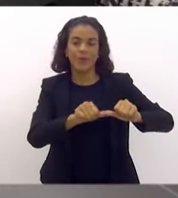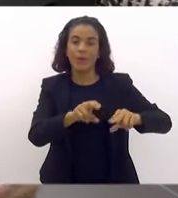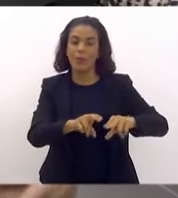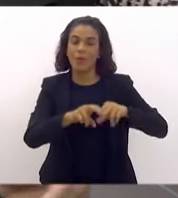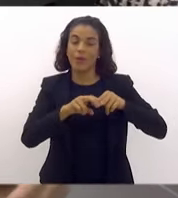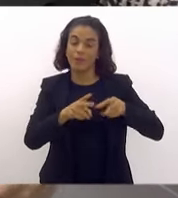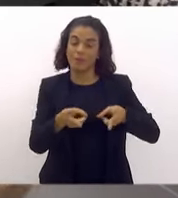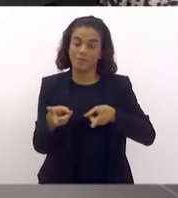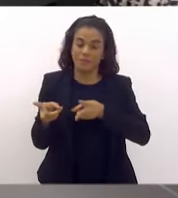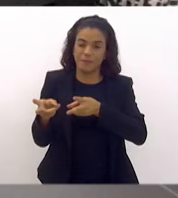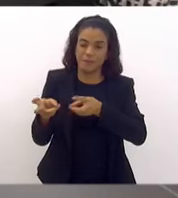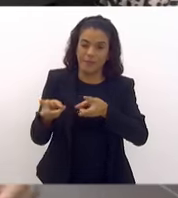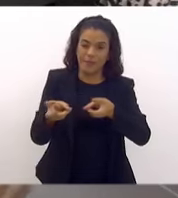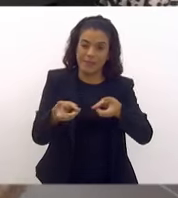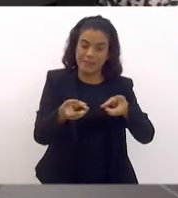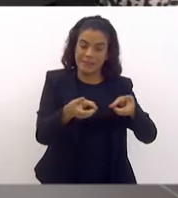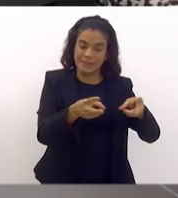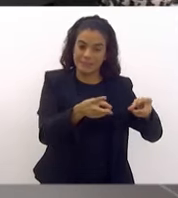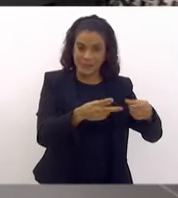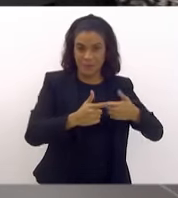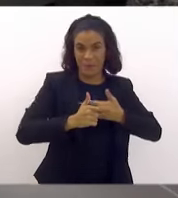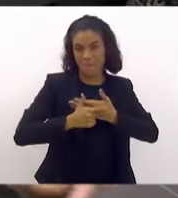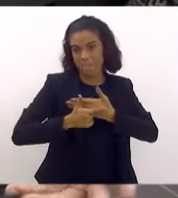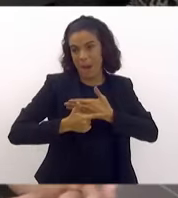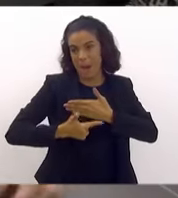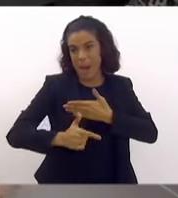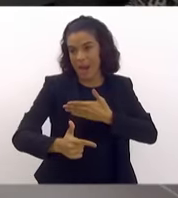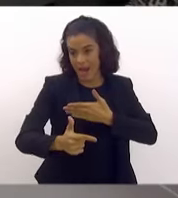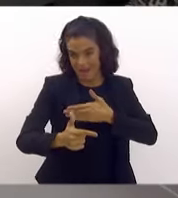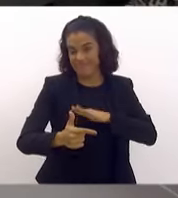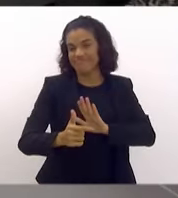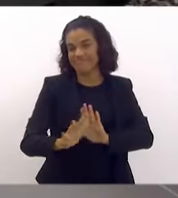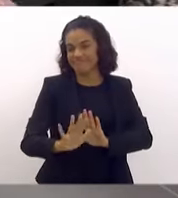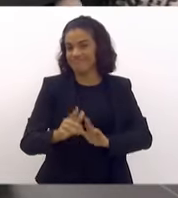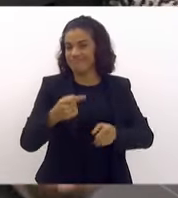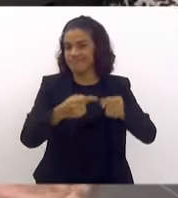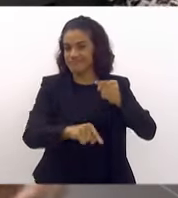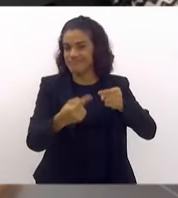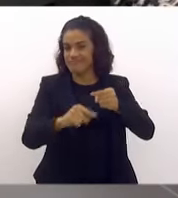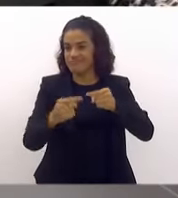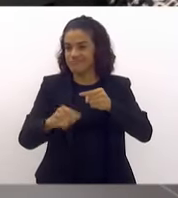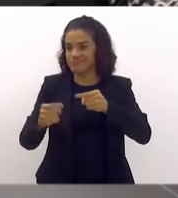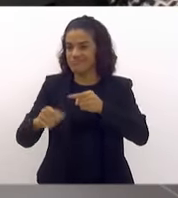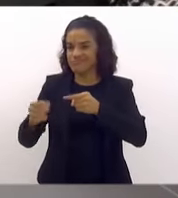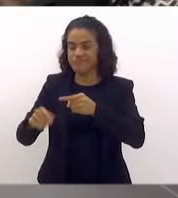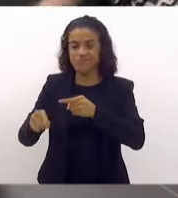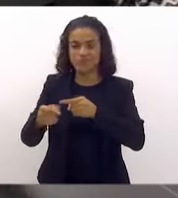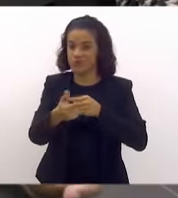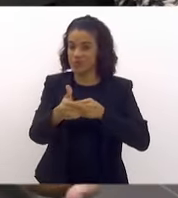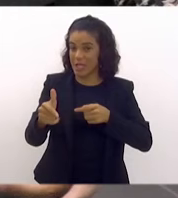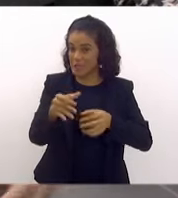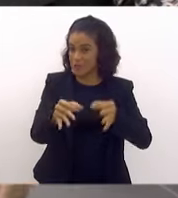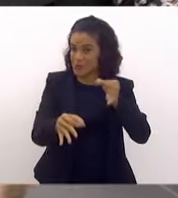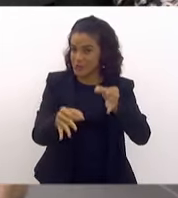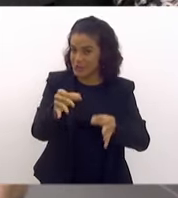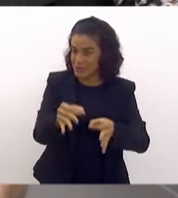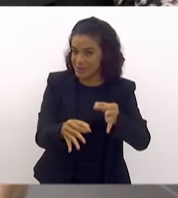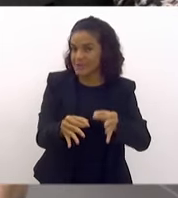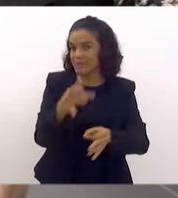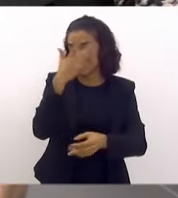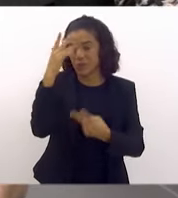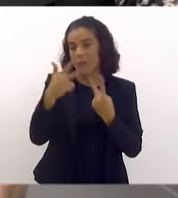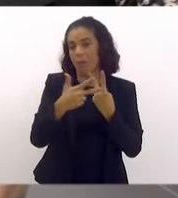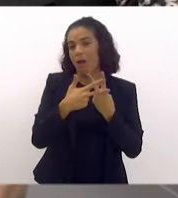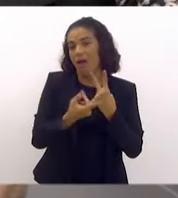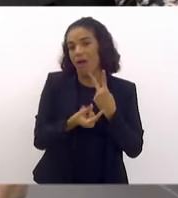percebido essa consequência de de incongruência de injustiças com pessoas que permaneceram no cárcere